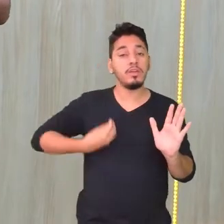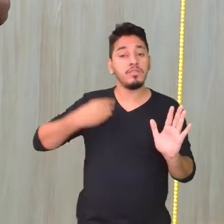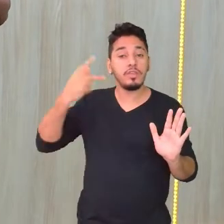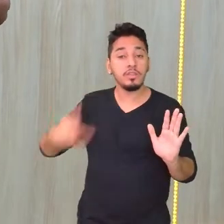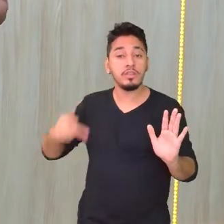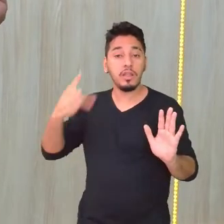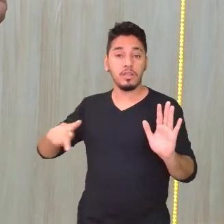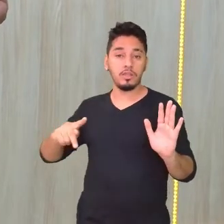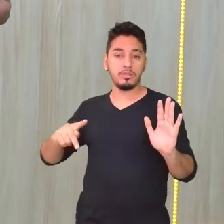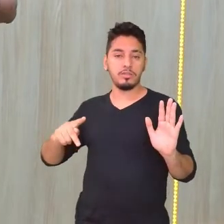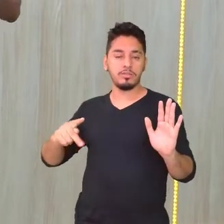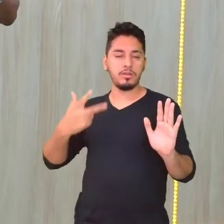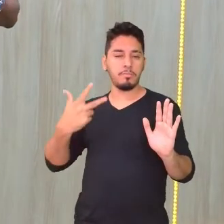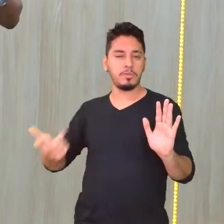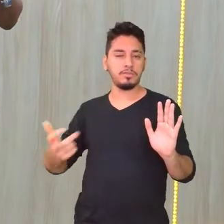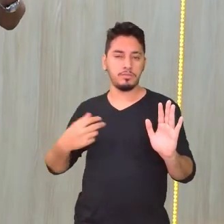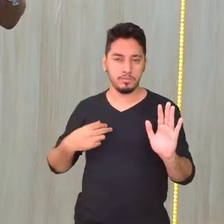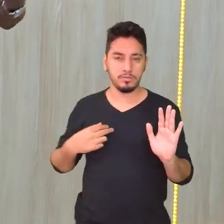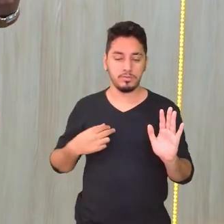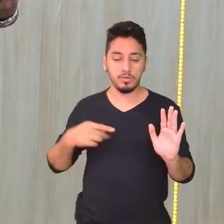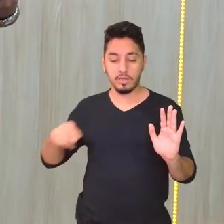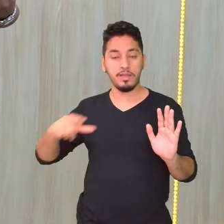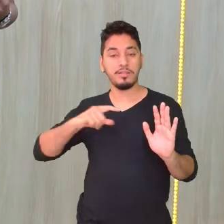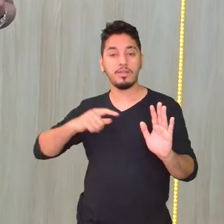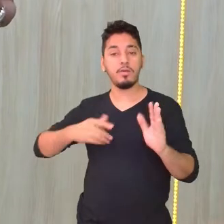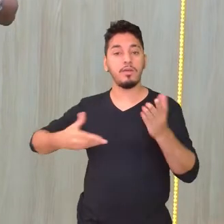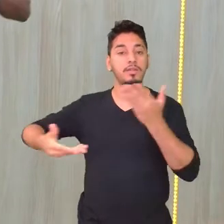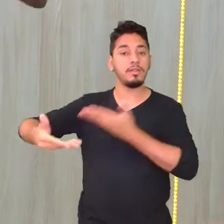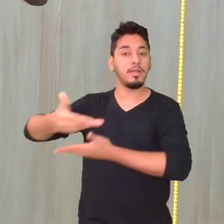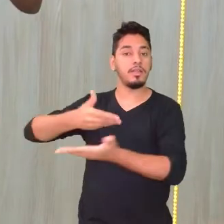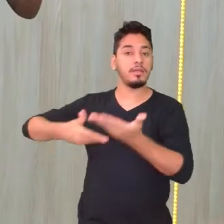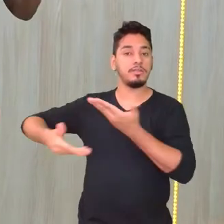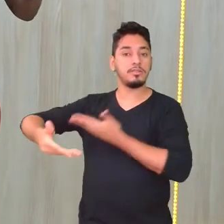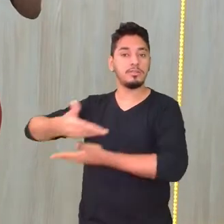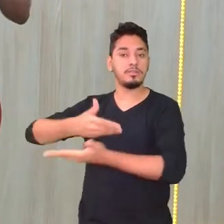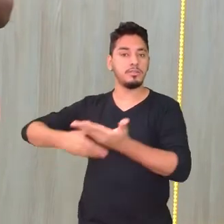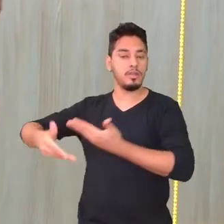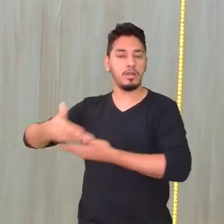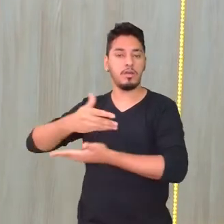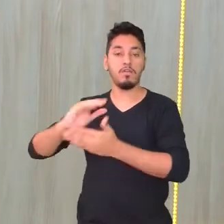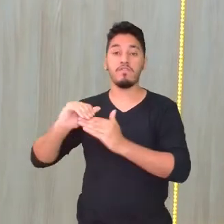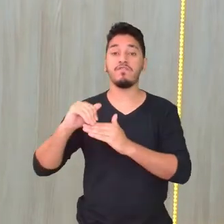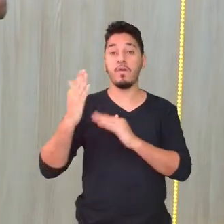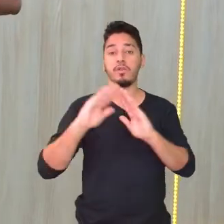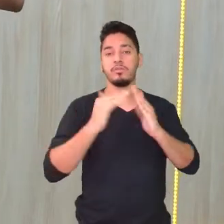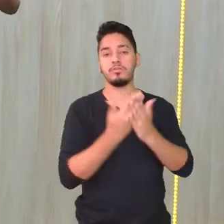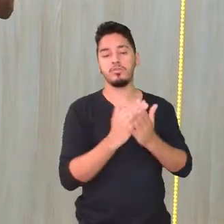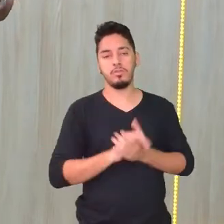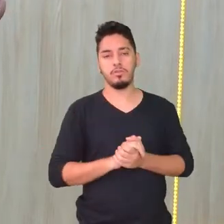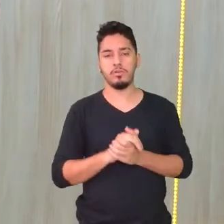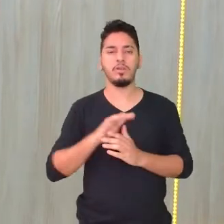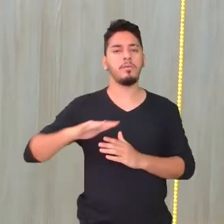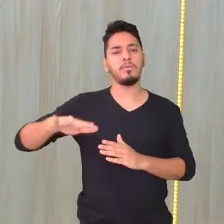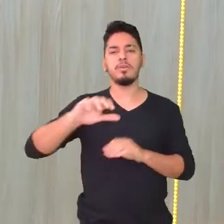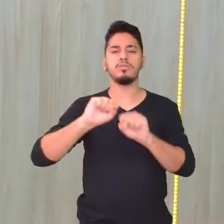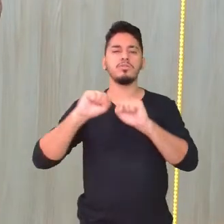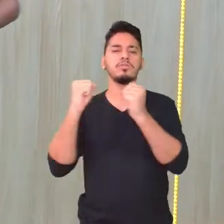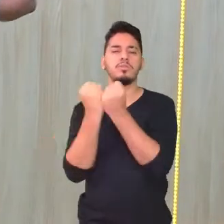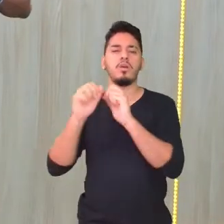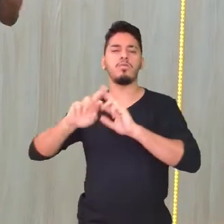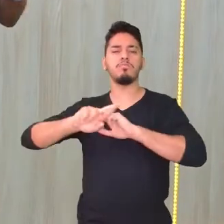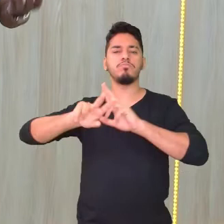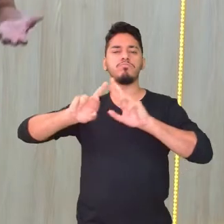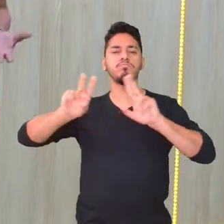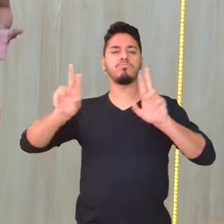que são percebidos, que ele tem uma interação com esses aspectos fora da escola, em ambientes sociais diferentes,